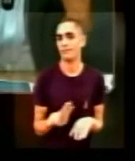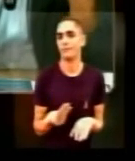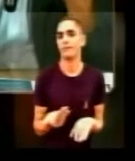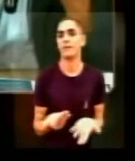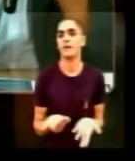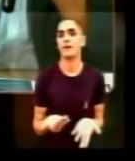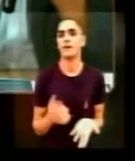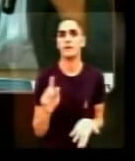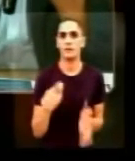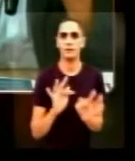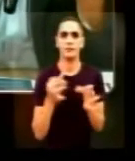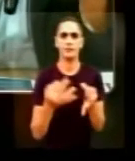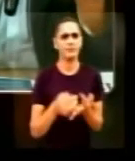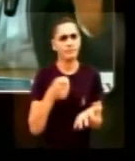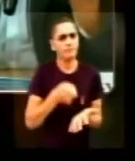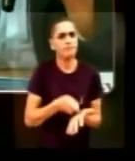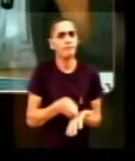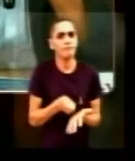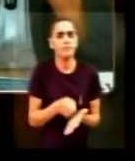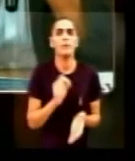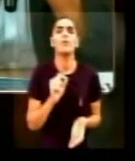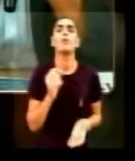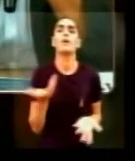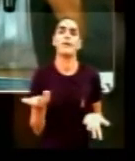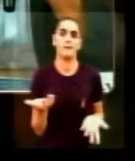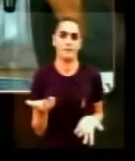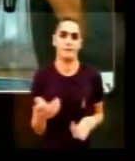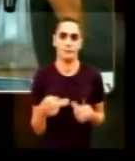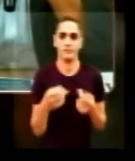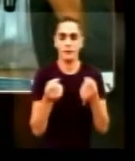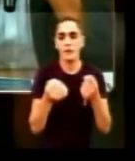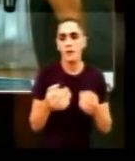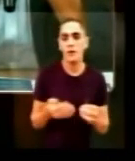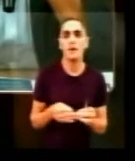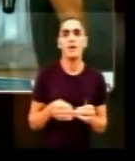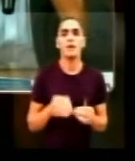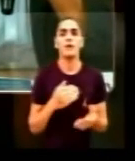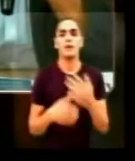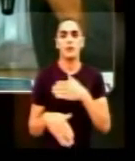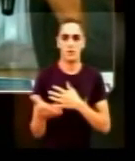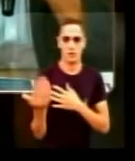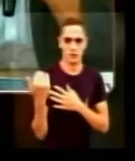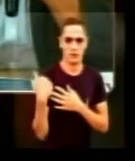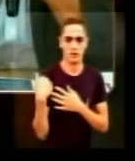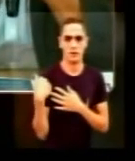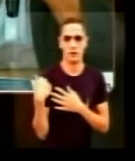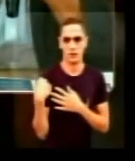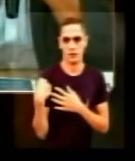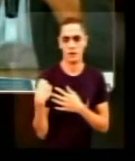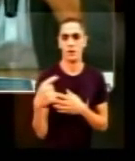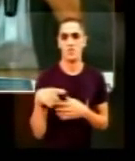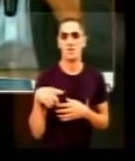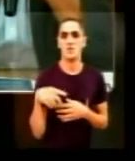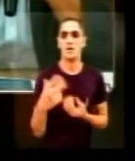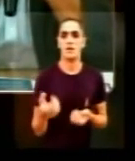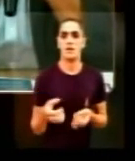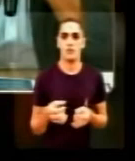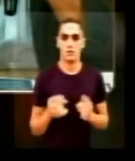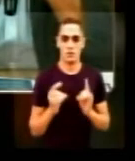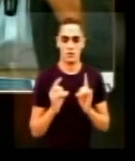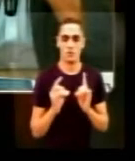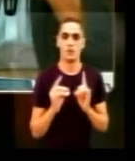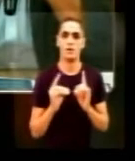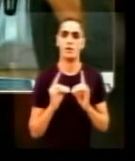obrigatoriamente, vamos dizer o seguinte, até então, eram feito o velório